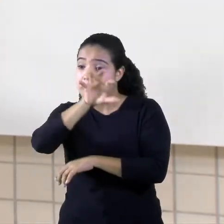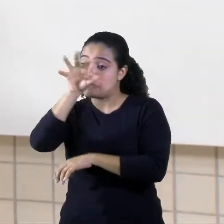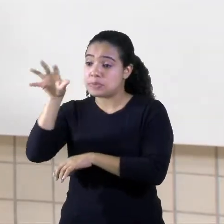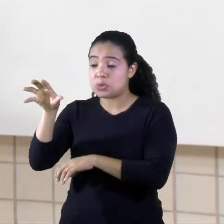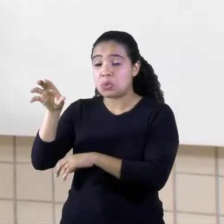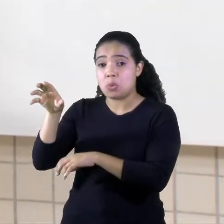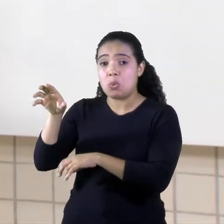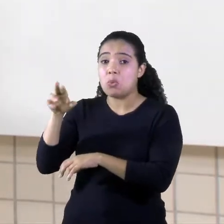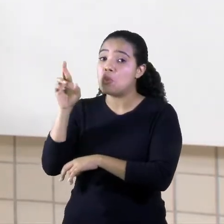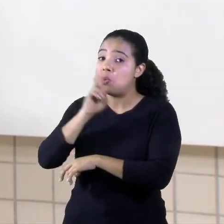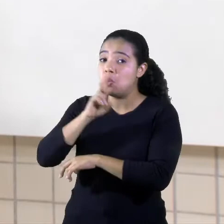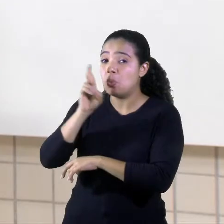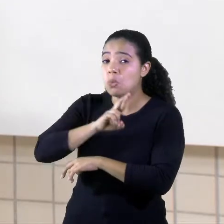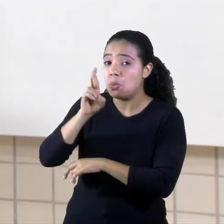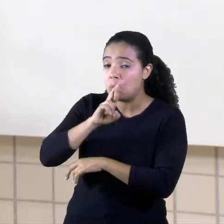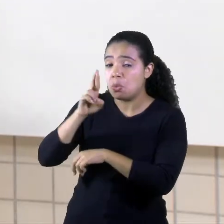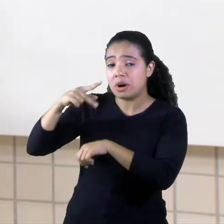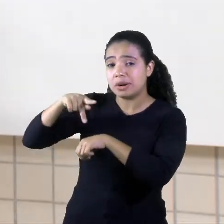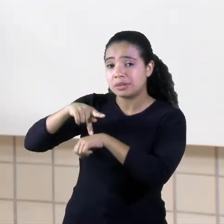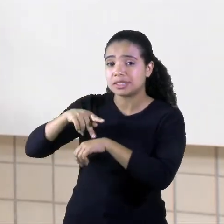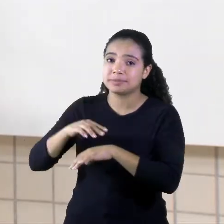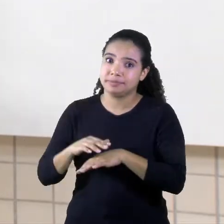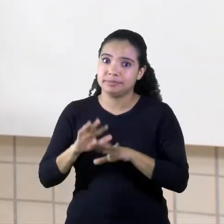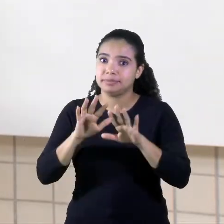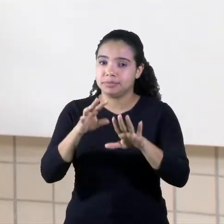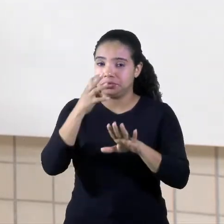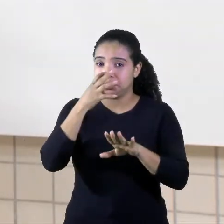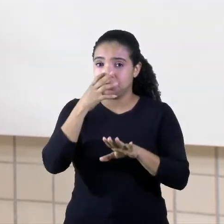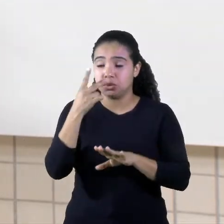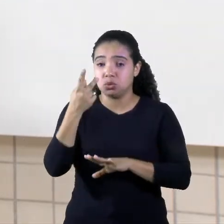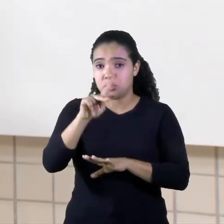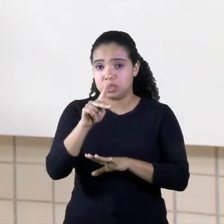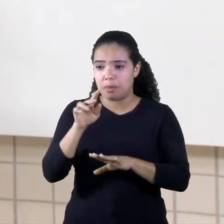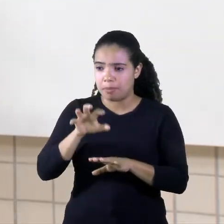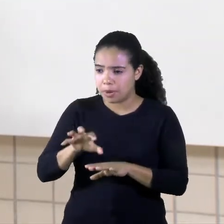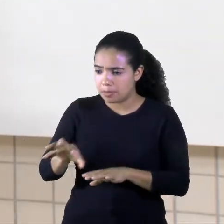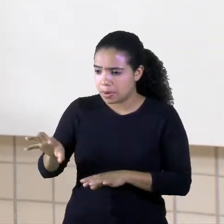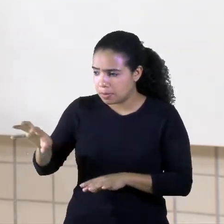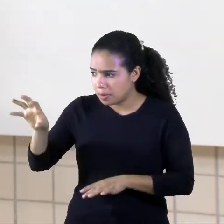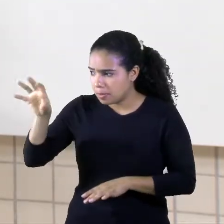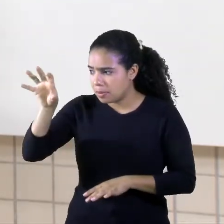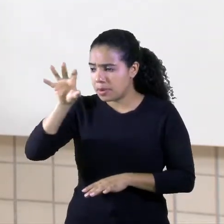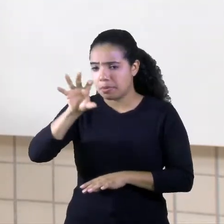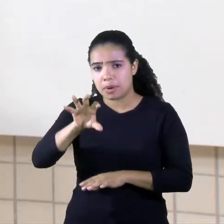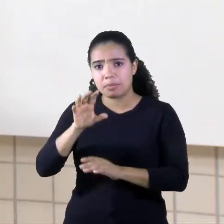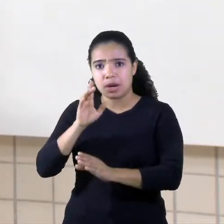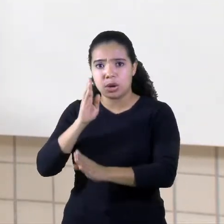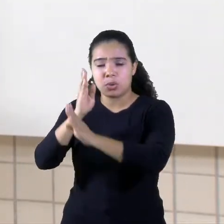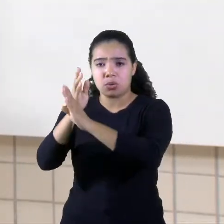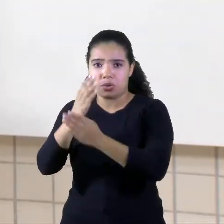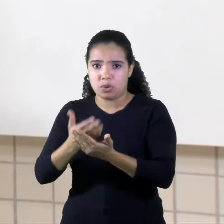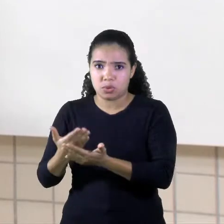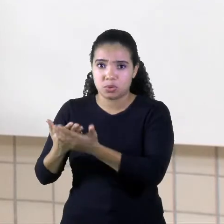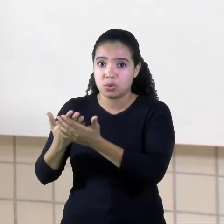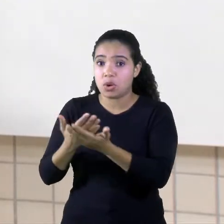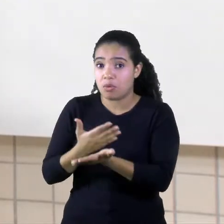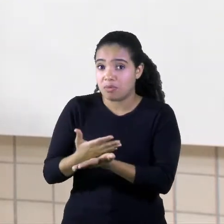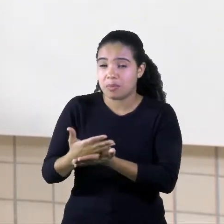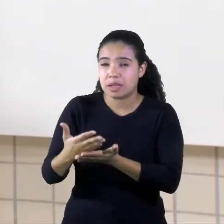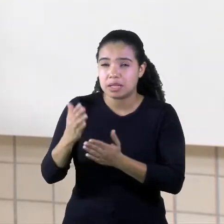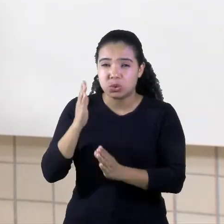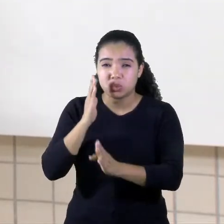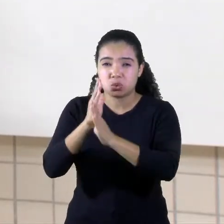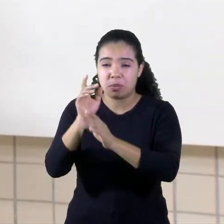encontra a Rússia. Bem, observe isso no seu mapa, encontre, estude e agora vamos começar a identificar